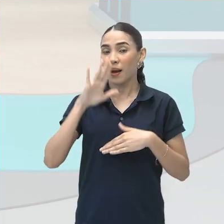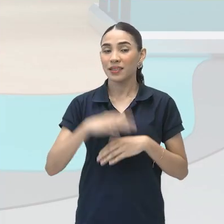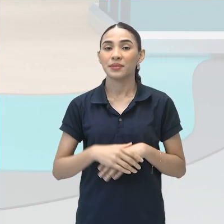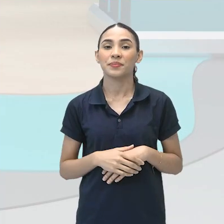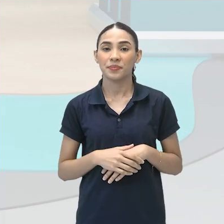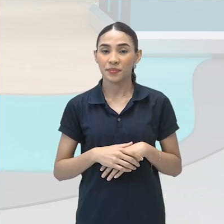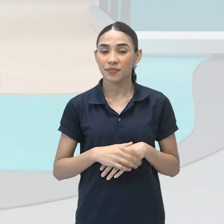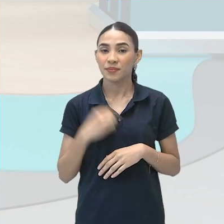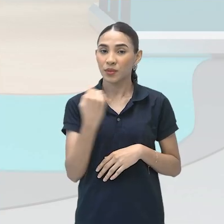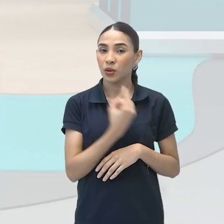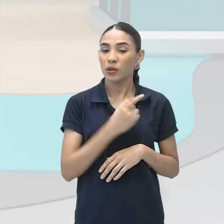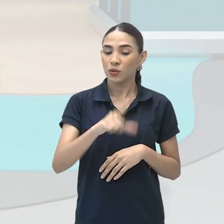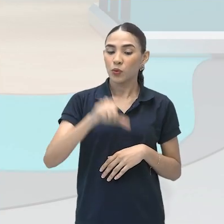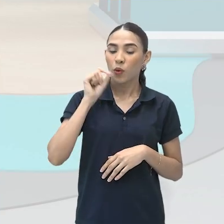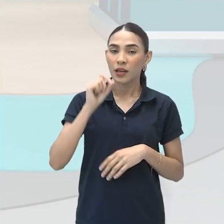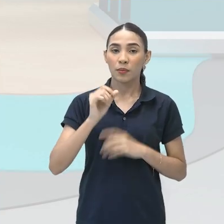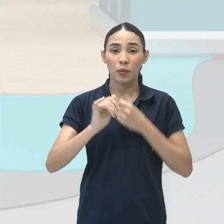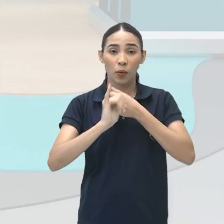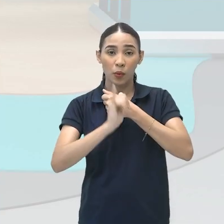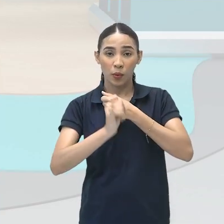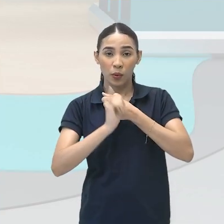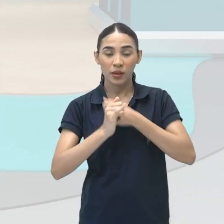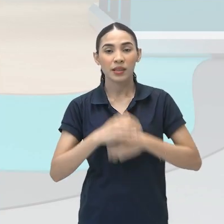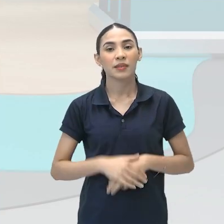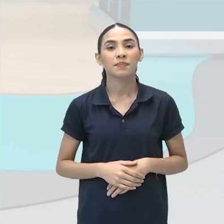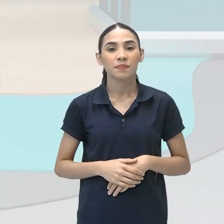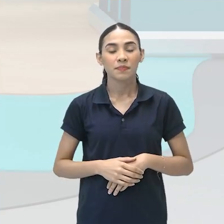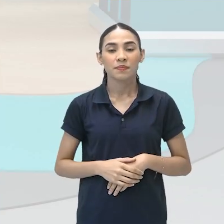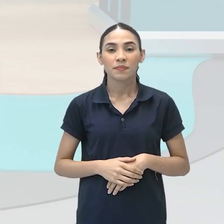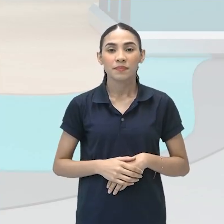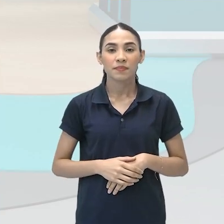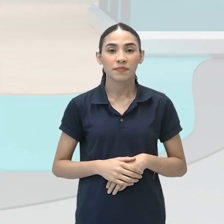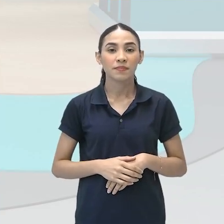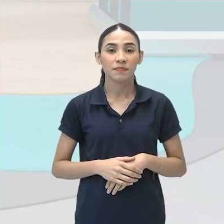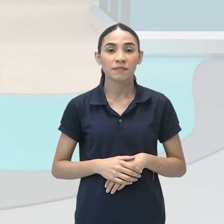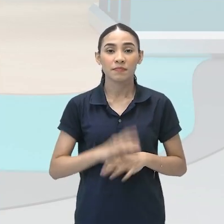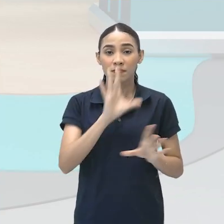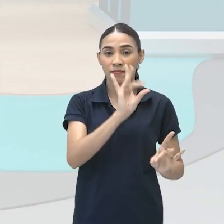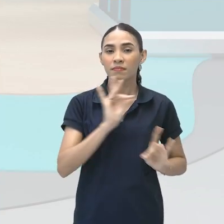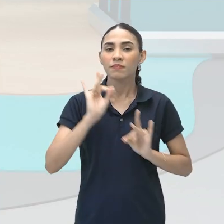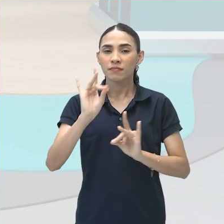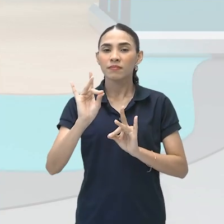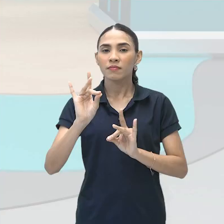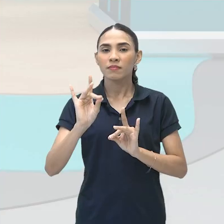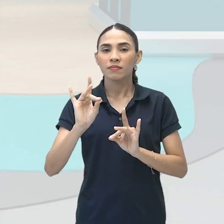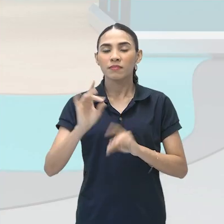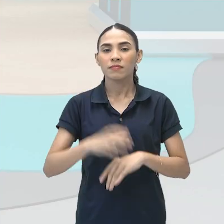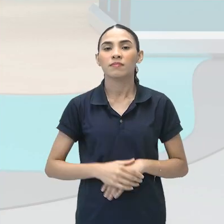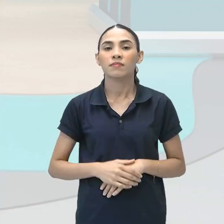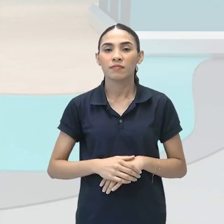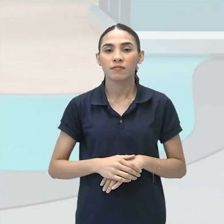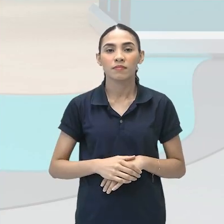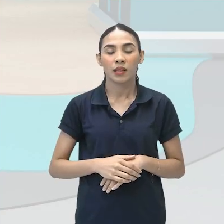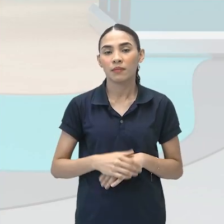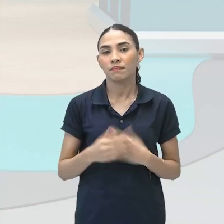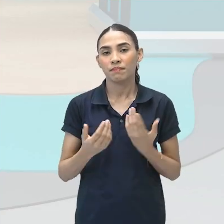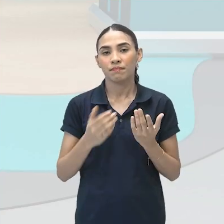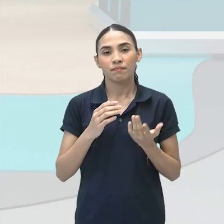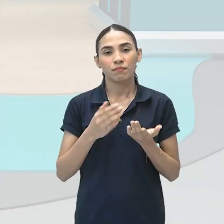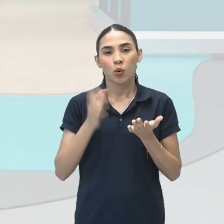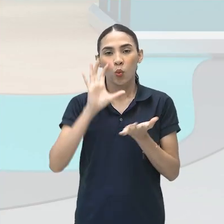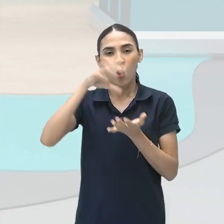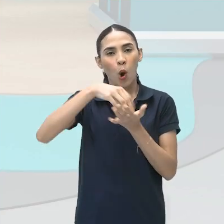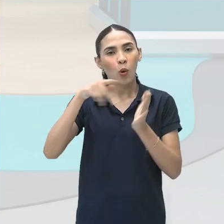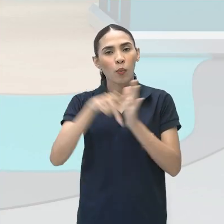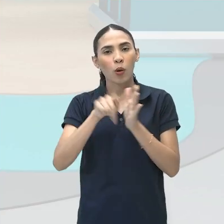vocês, nós selecionamos uma crônica que foi extraída de uma coluna de um jornal